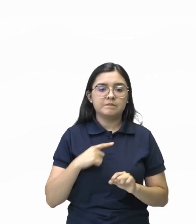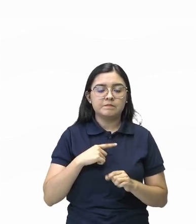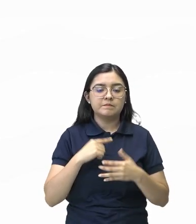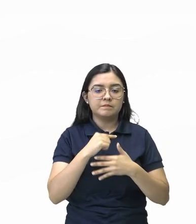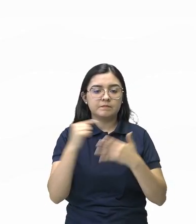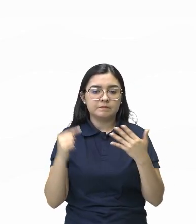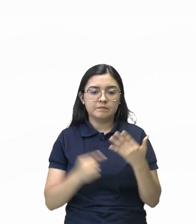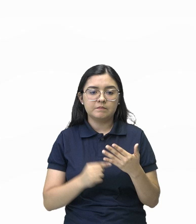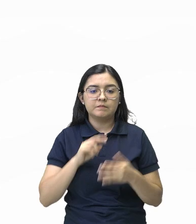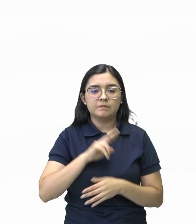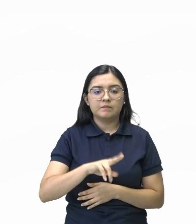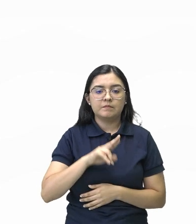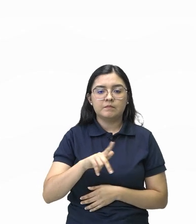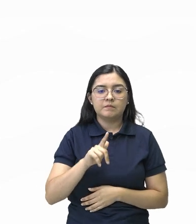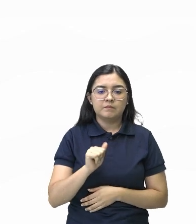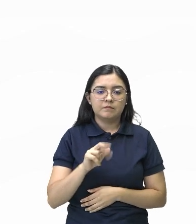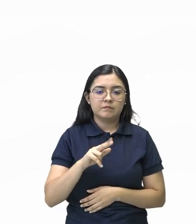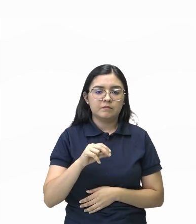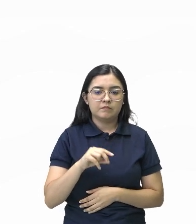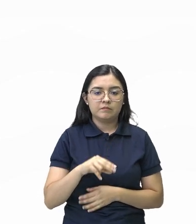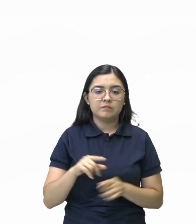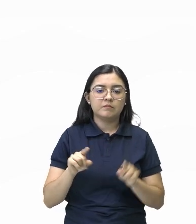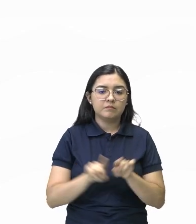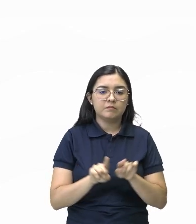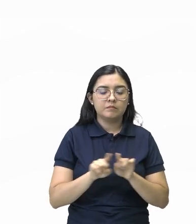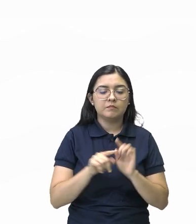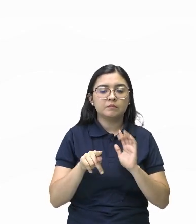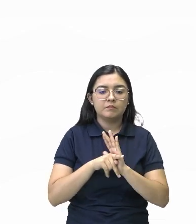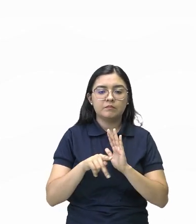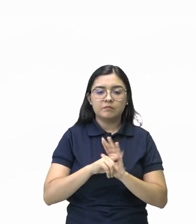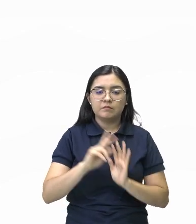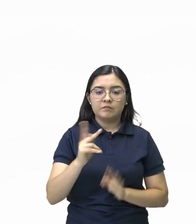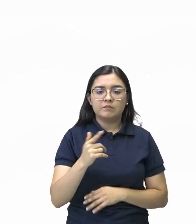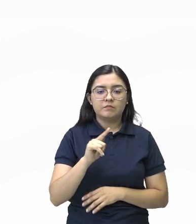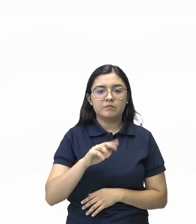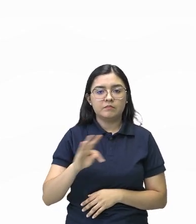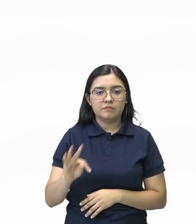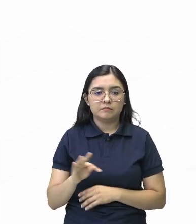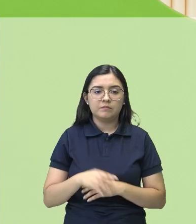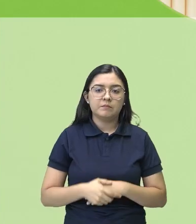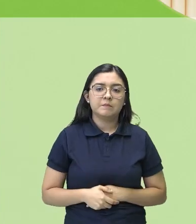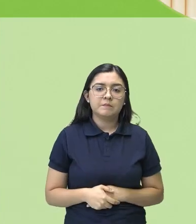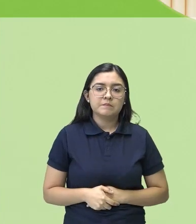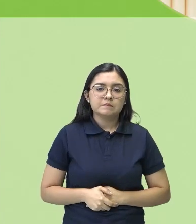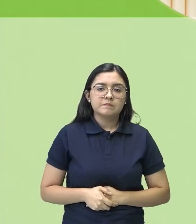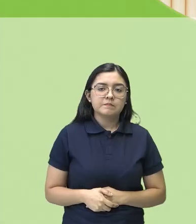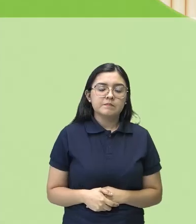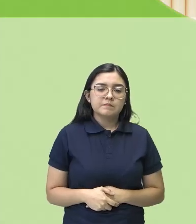não graduais, né, que é o conceito da transferência de genes e a simbiogênese.